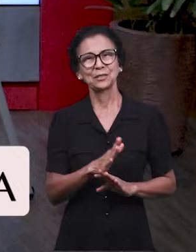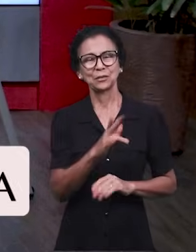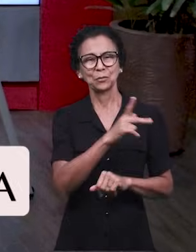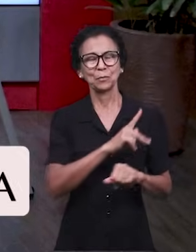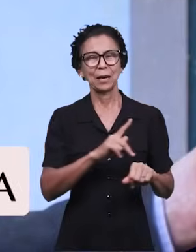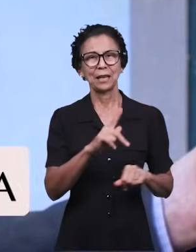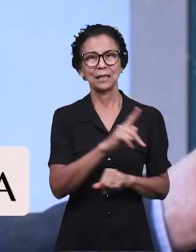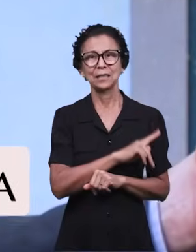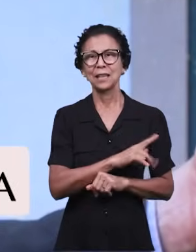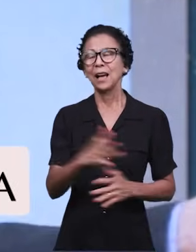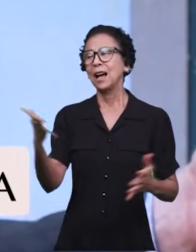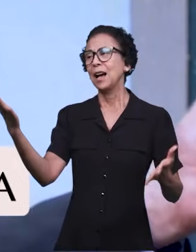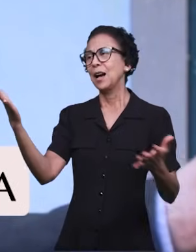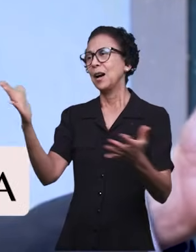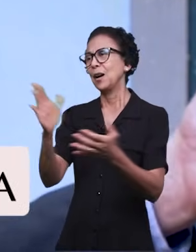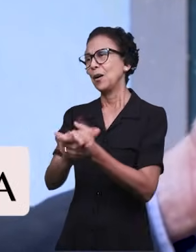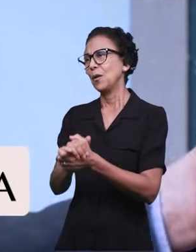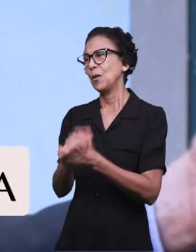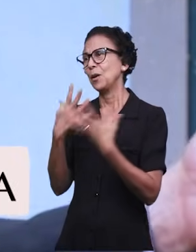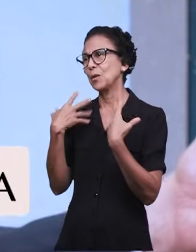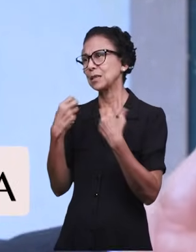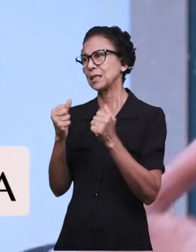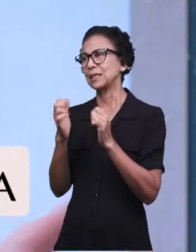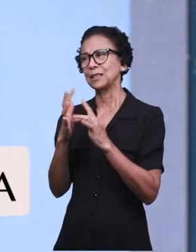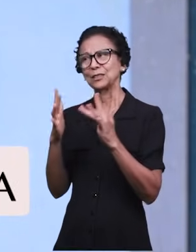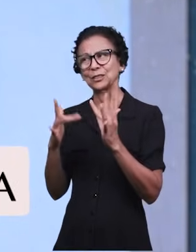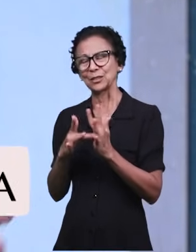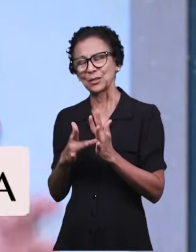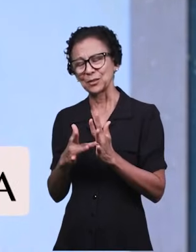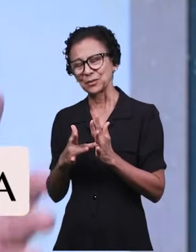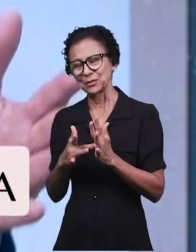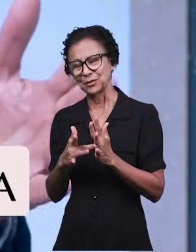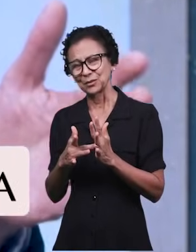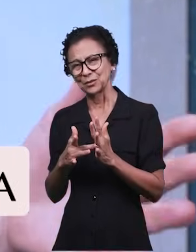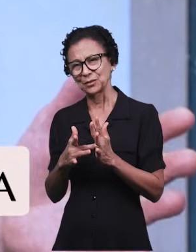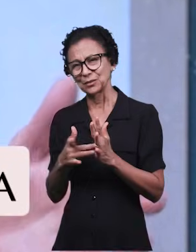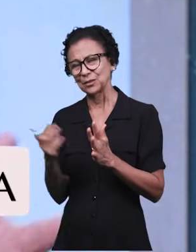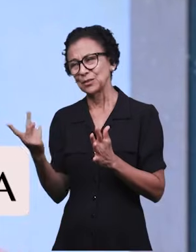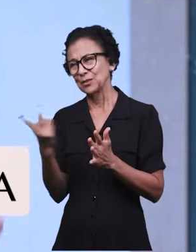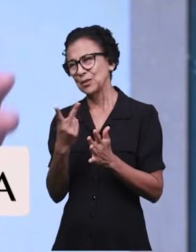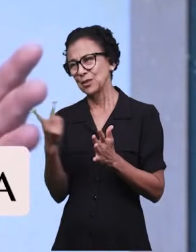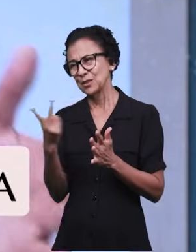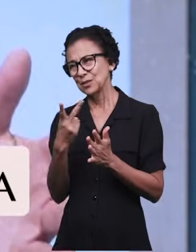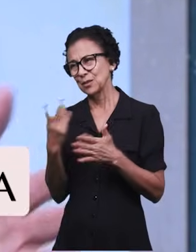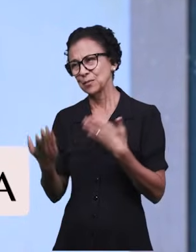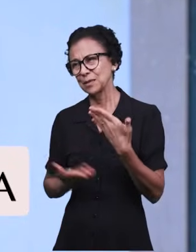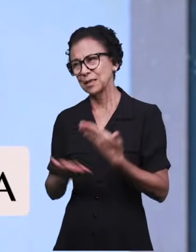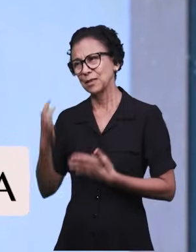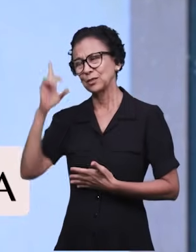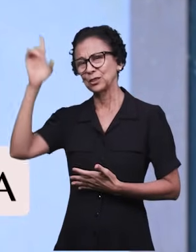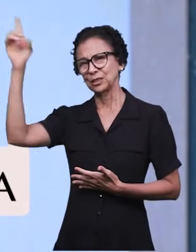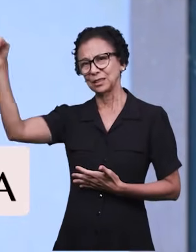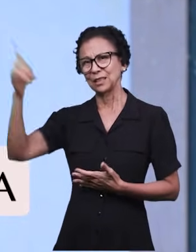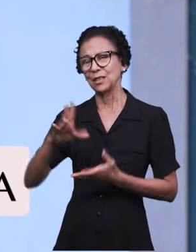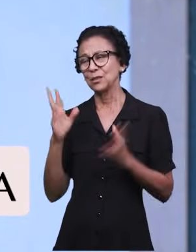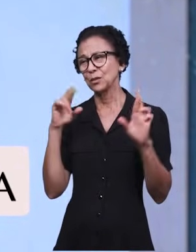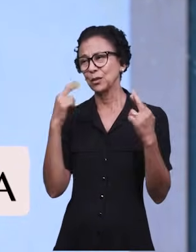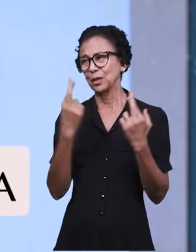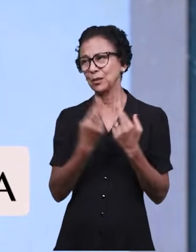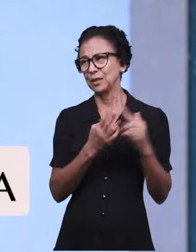somos irmãos. Que maravilha. Eu aceitei o Senhor Jesus. Graças. Sou membro de uma determinada igreja.